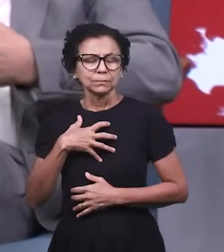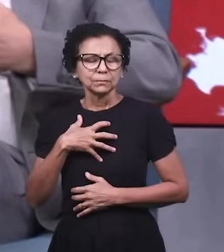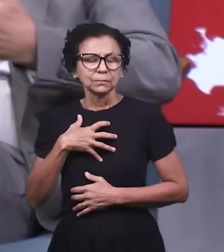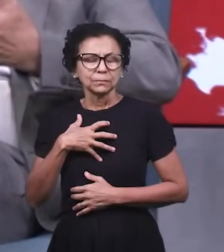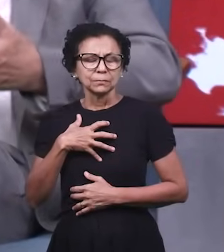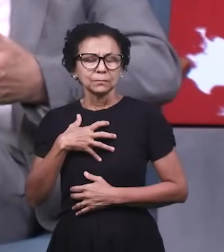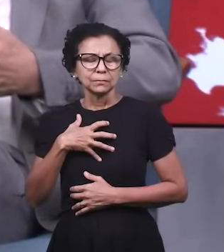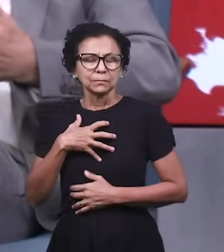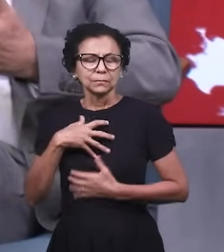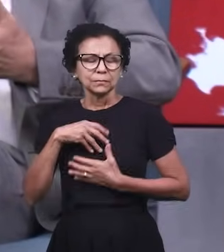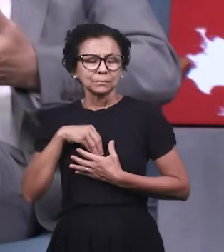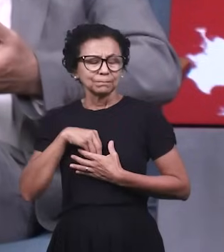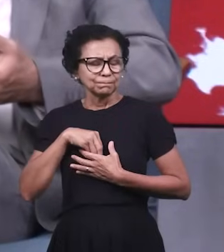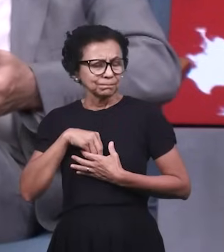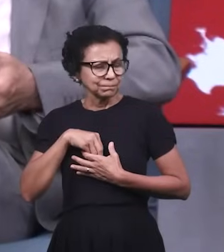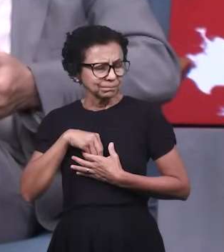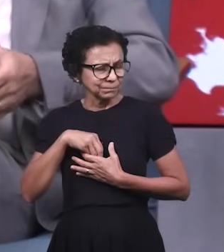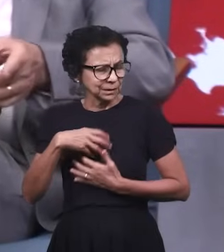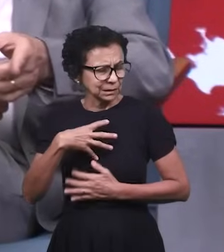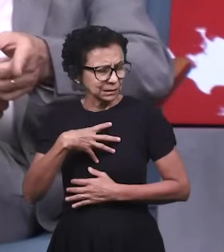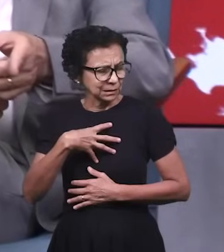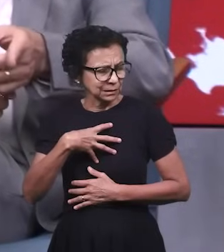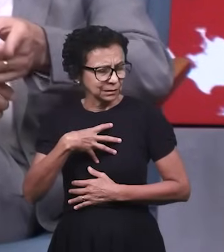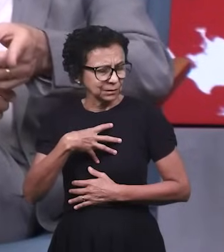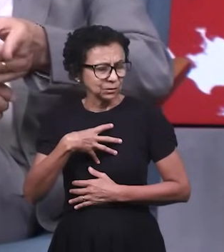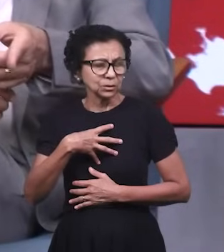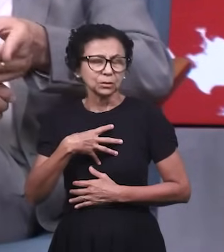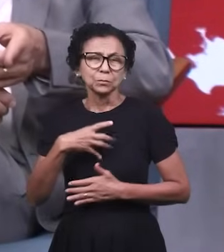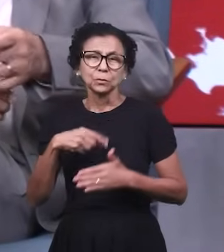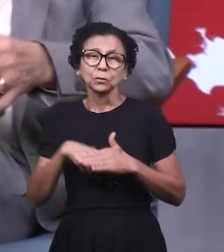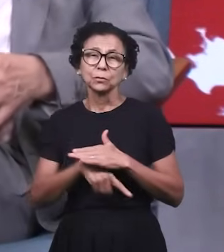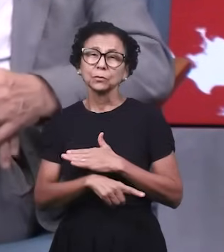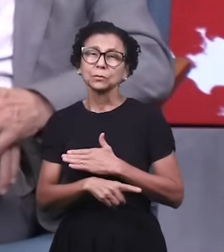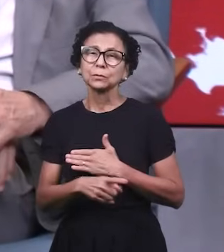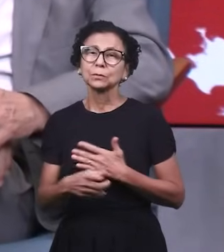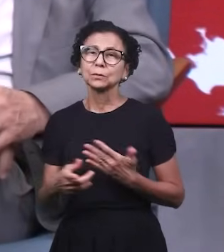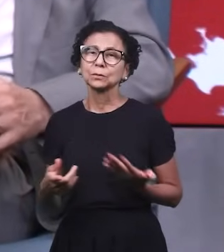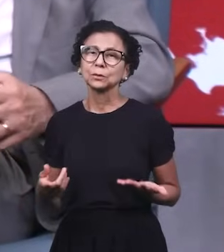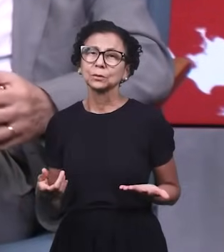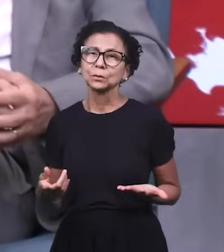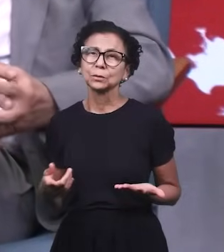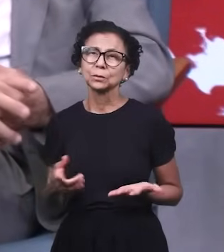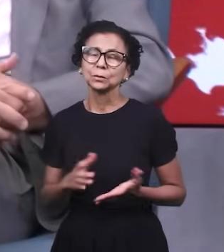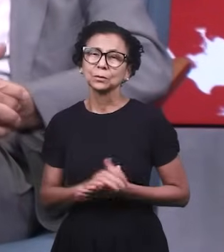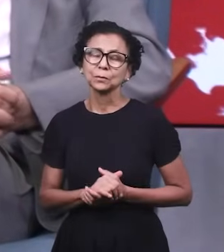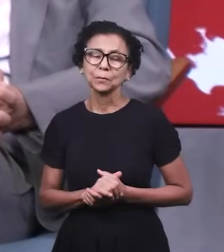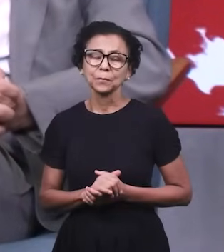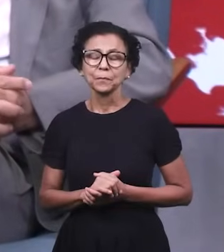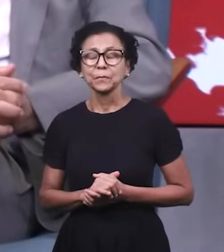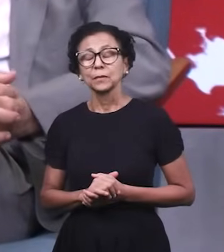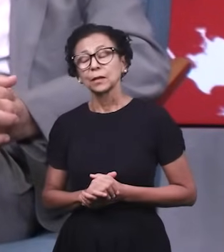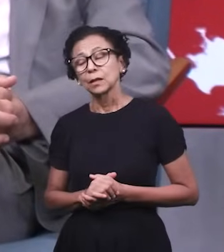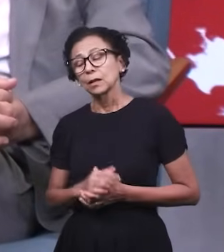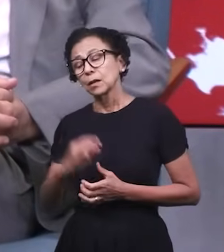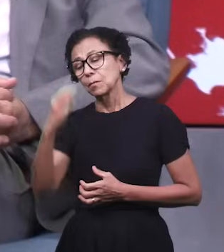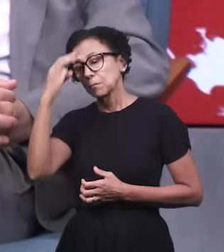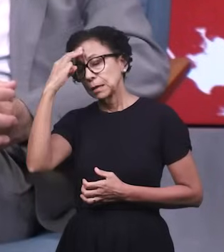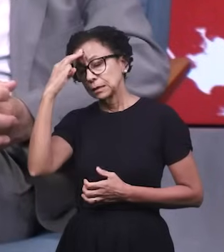seu interior se move e ele diz ali naquele momento, teu irmão vai